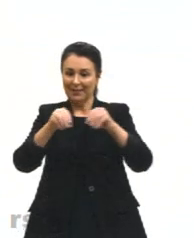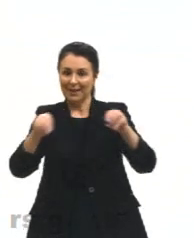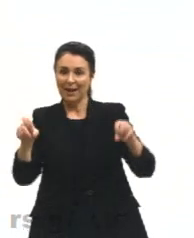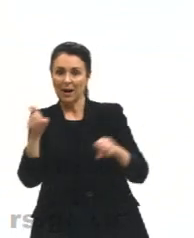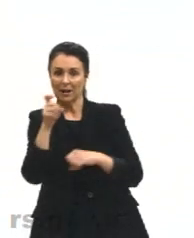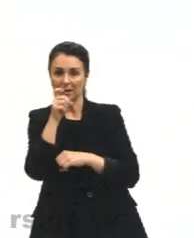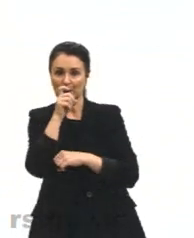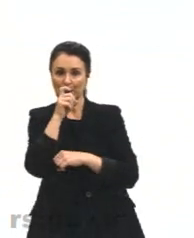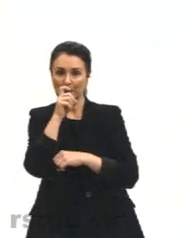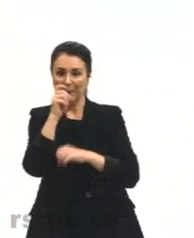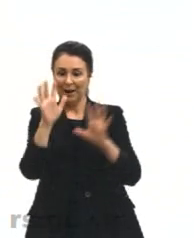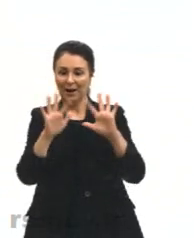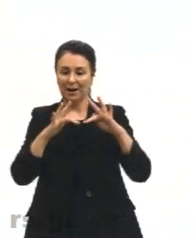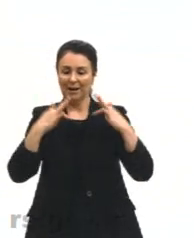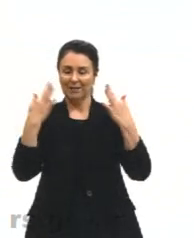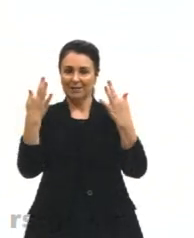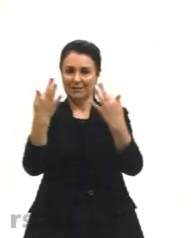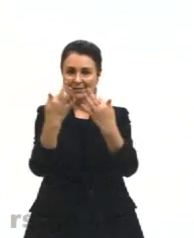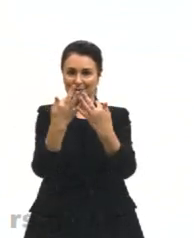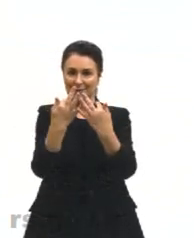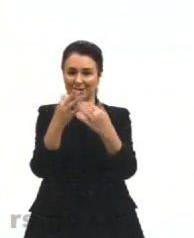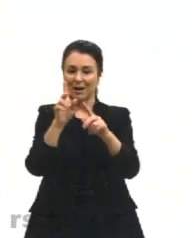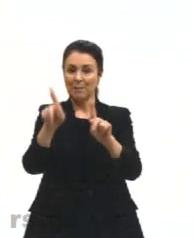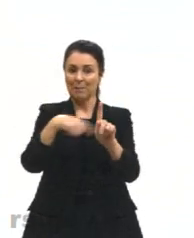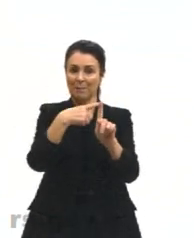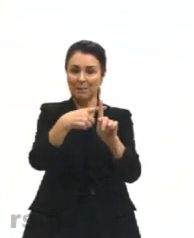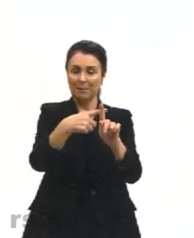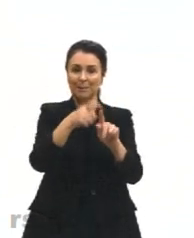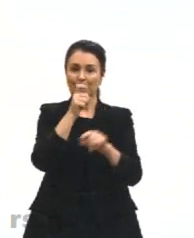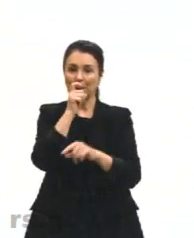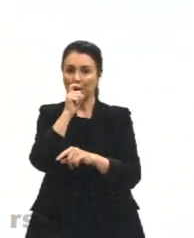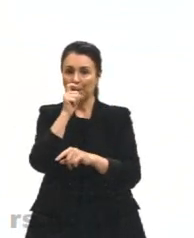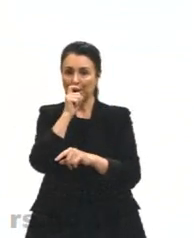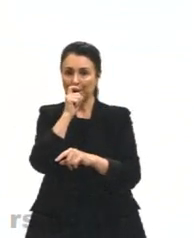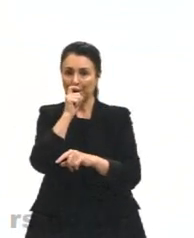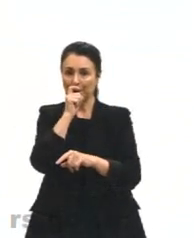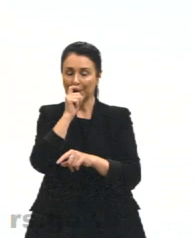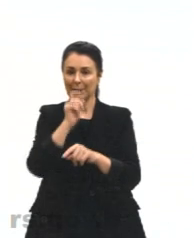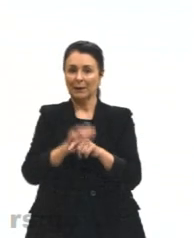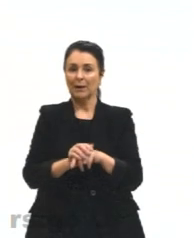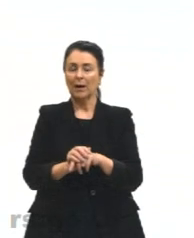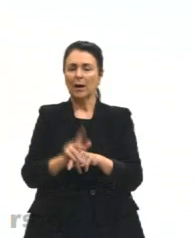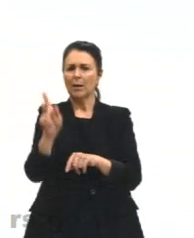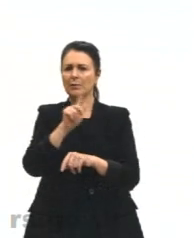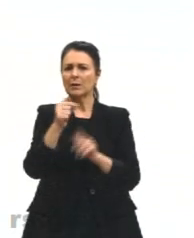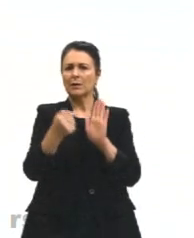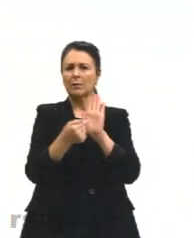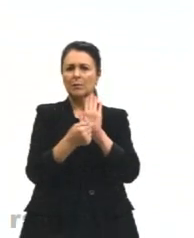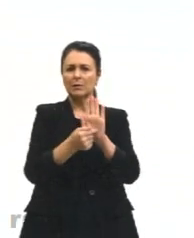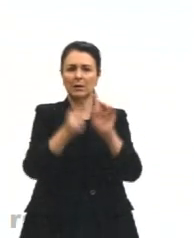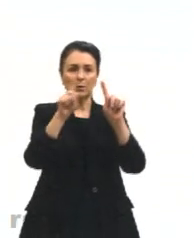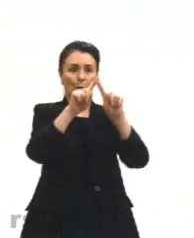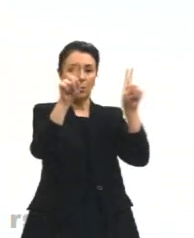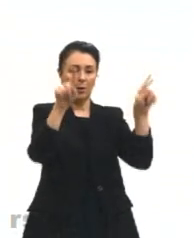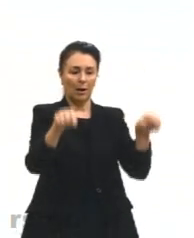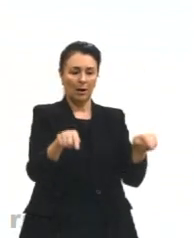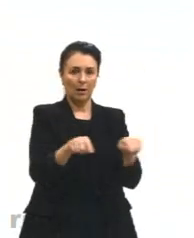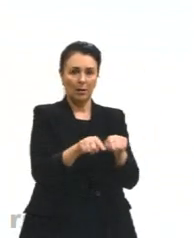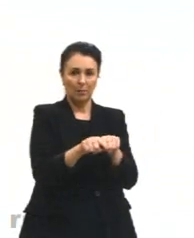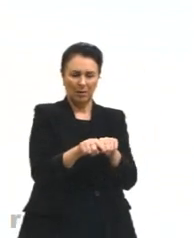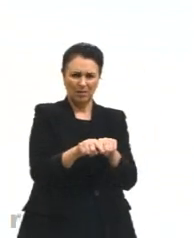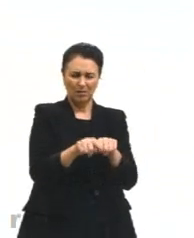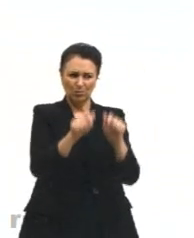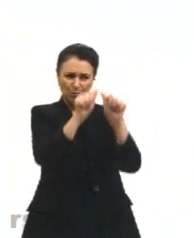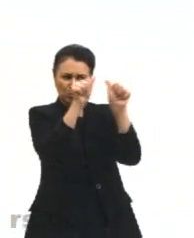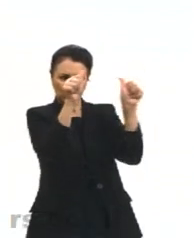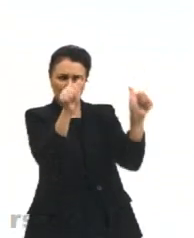patrimônio tá então aqui eu trouxe uma imagem para vocês ficarem aí